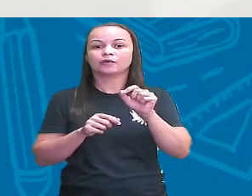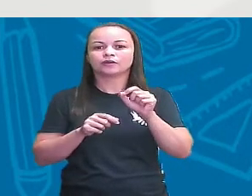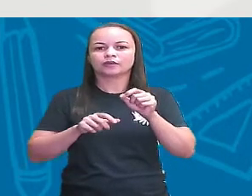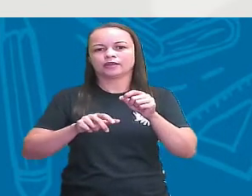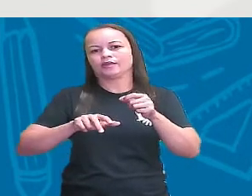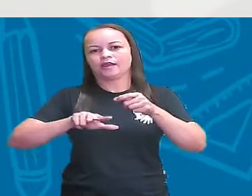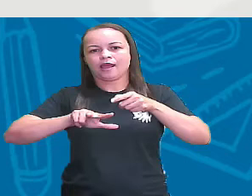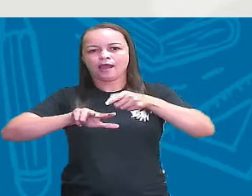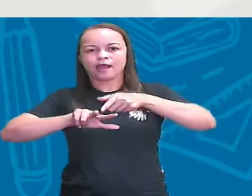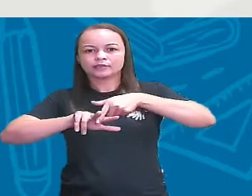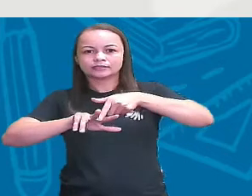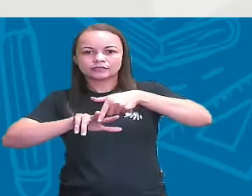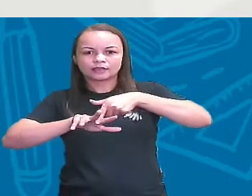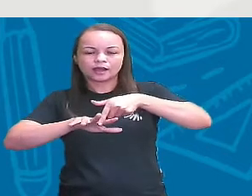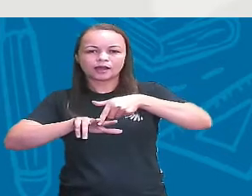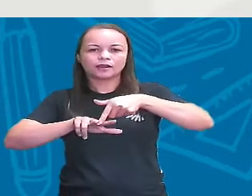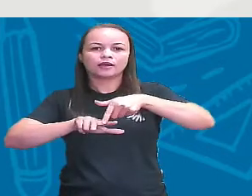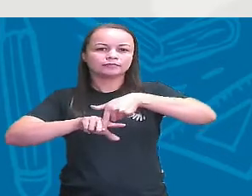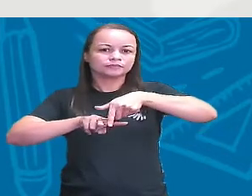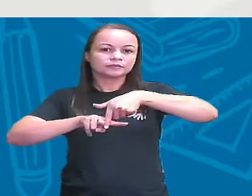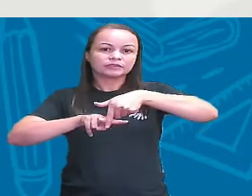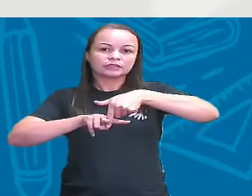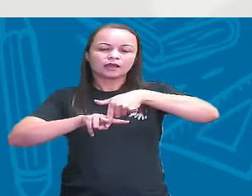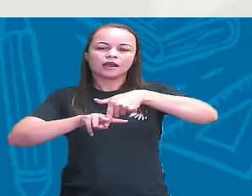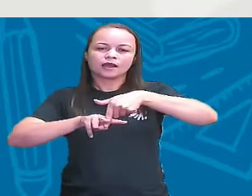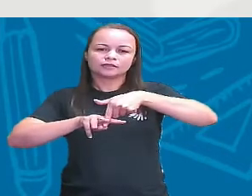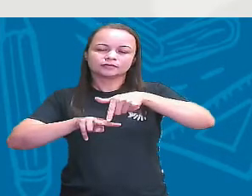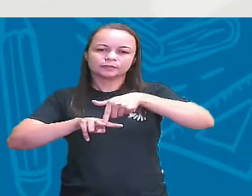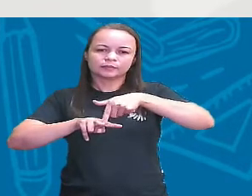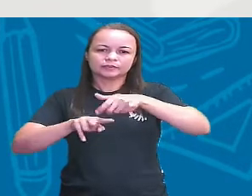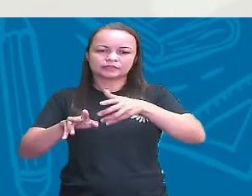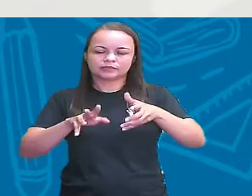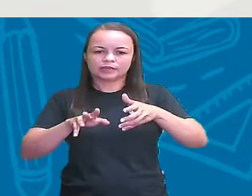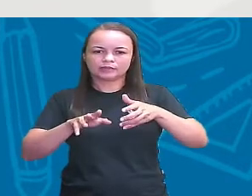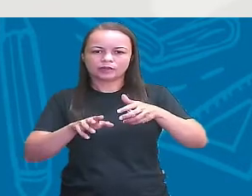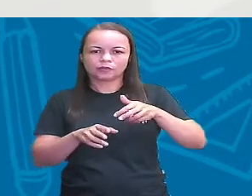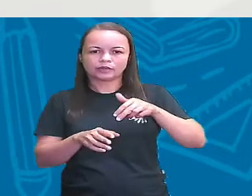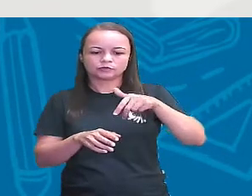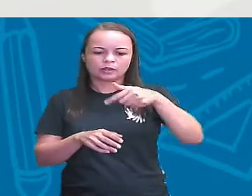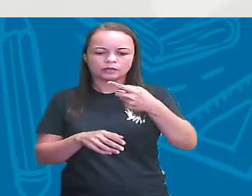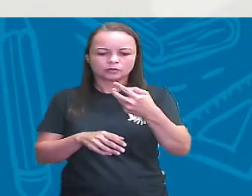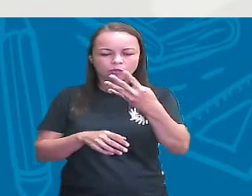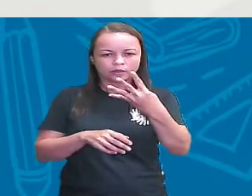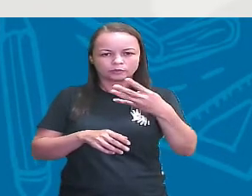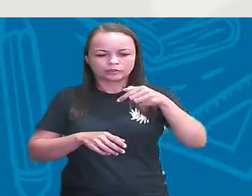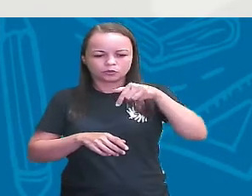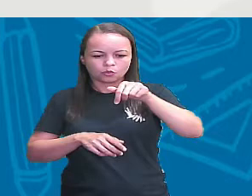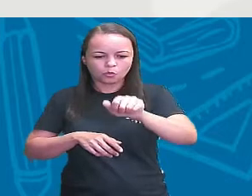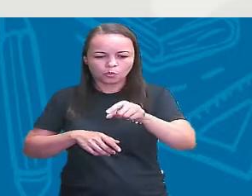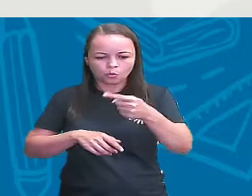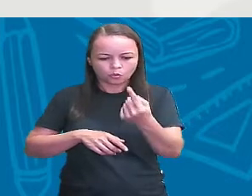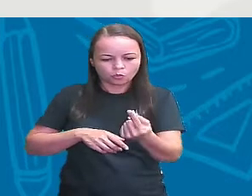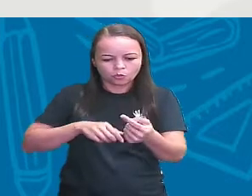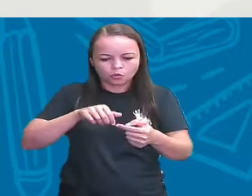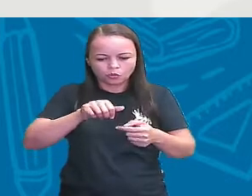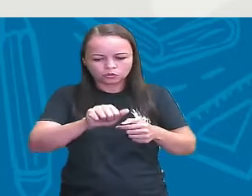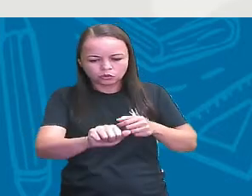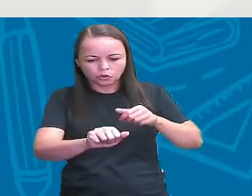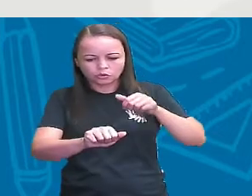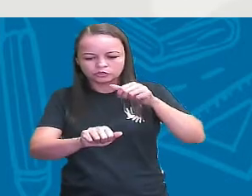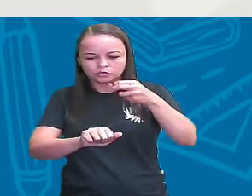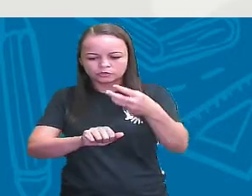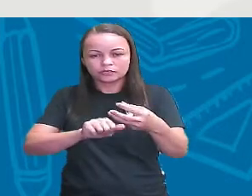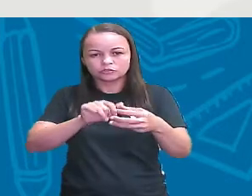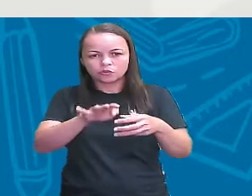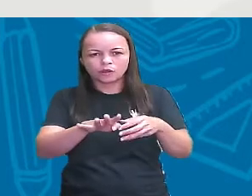sandálias, coloca uma sandália, dá 4 passos e coloca a outra. A gente está usando o